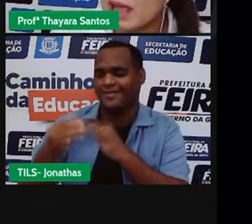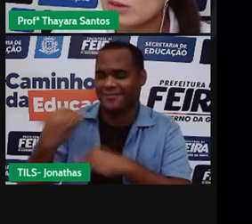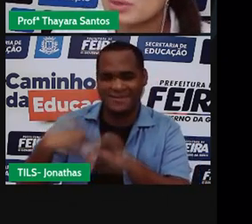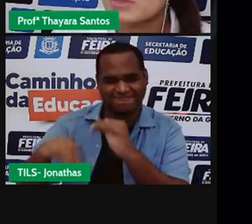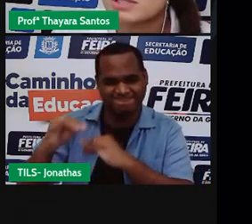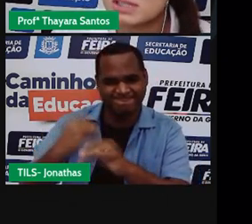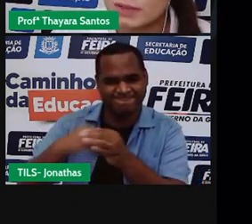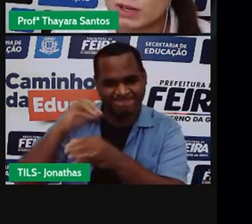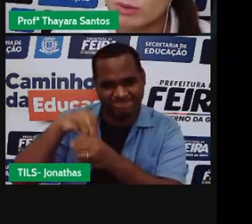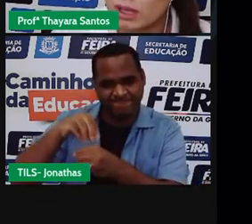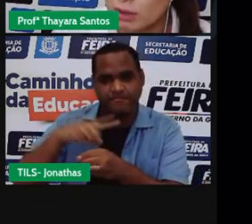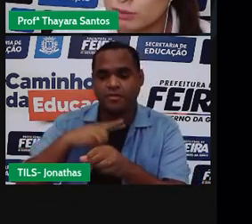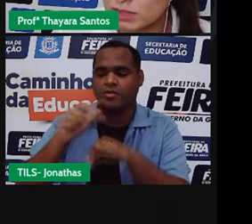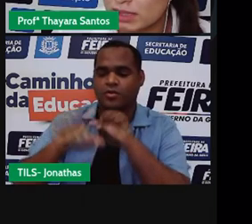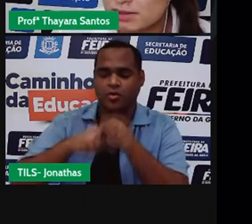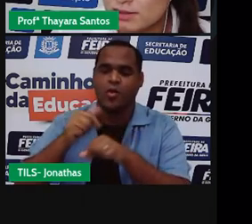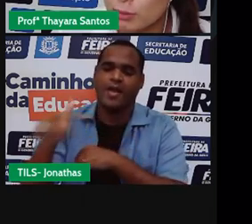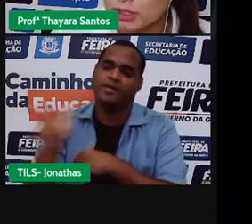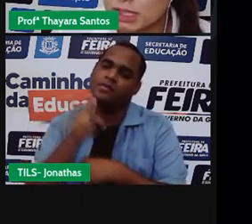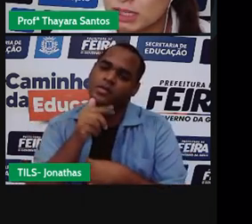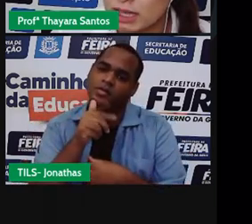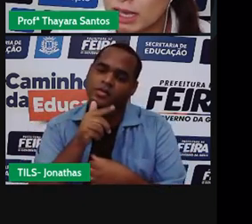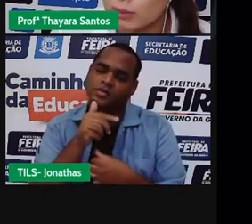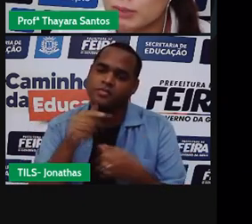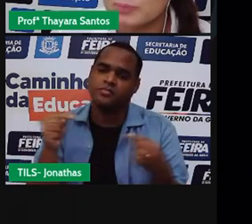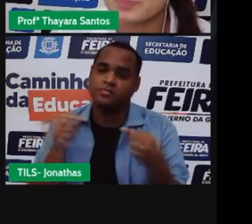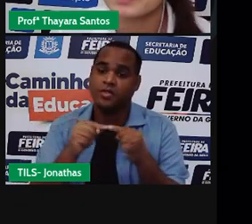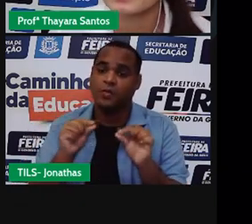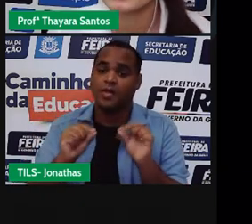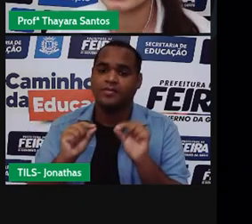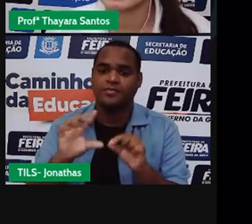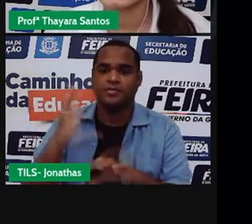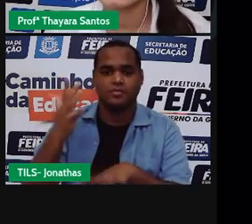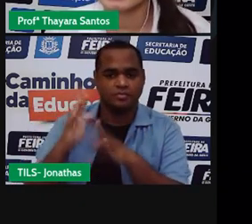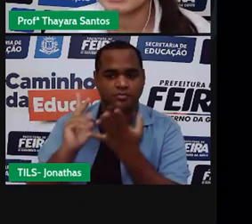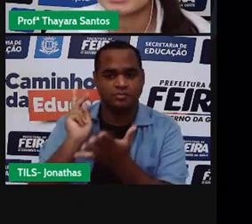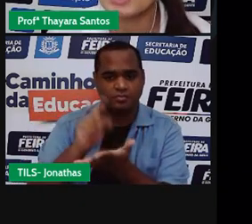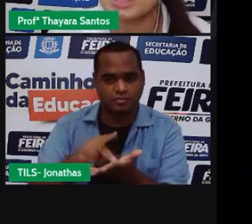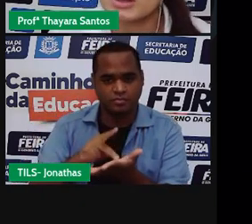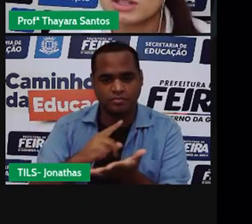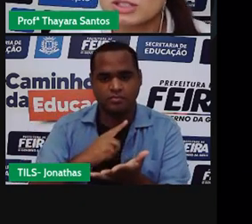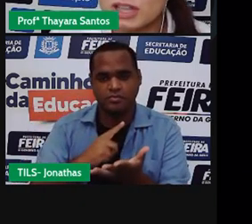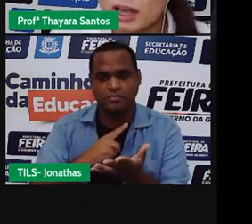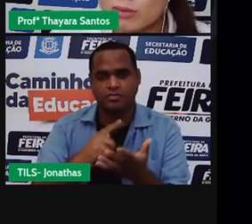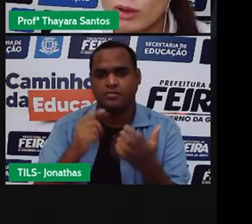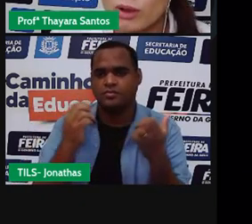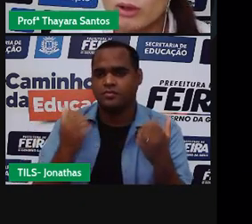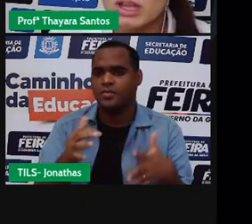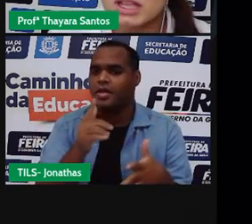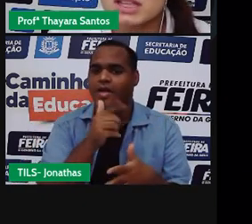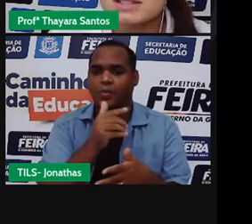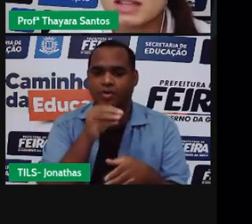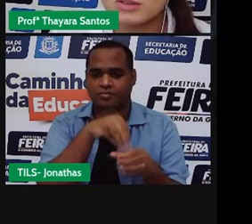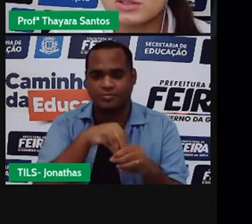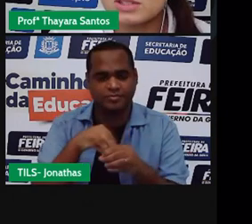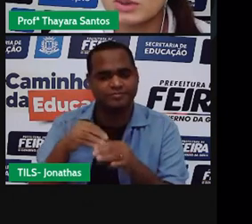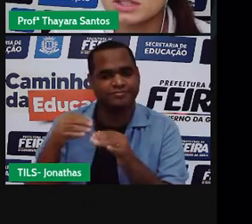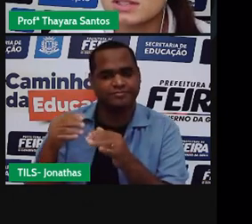para água para vocês verem o que é que acontece. Vou botar aqui na água. Aqui, as moléculas de água, ó,